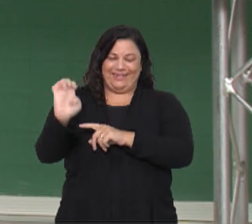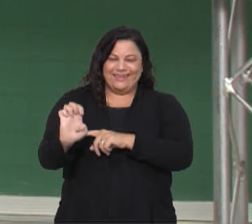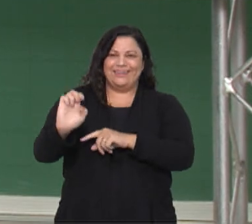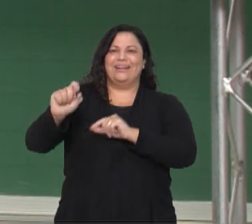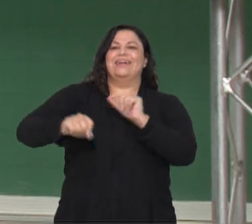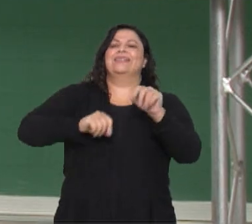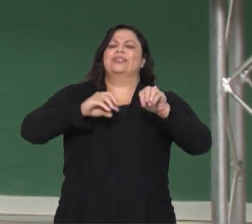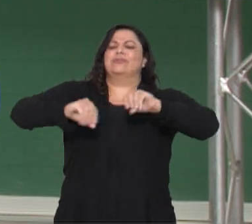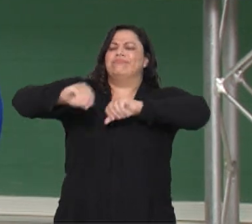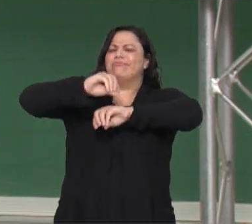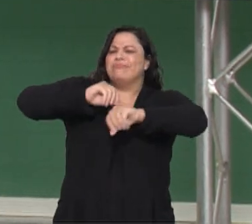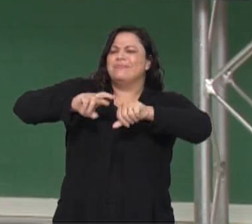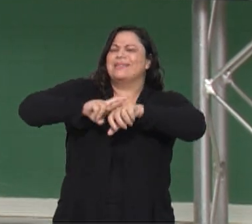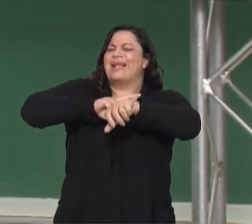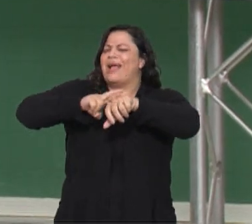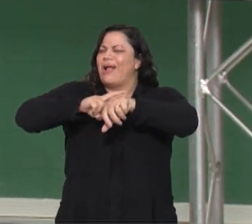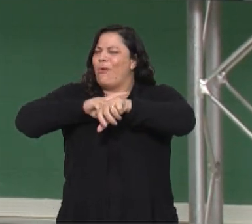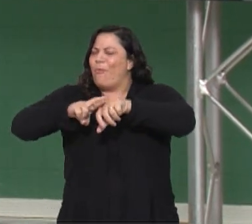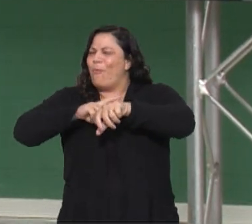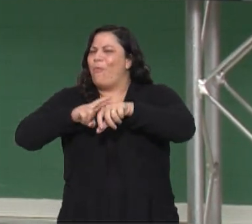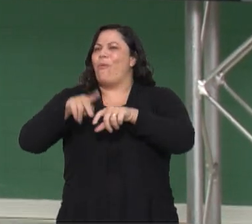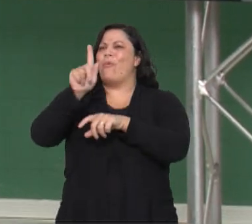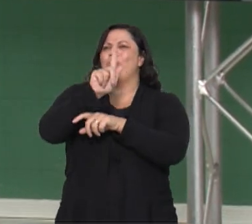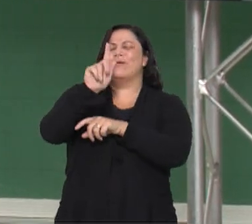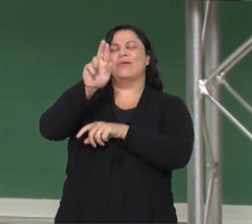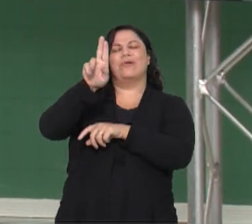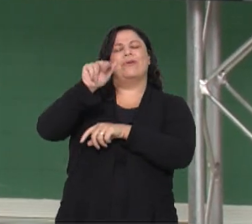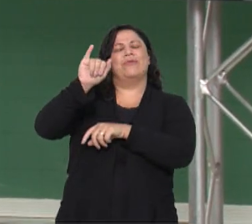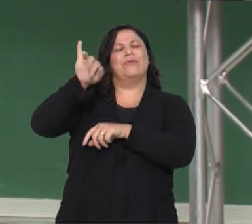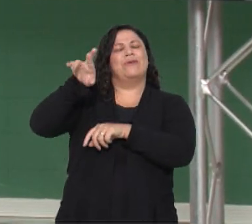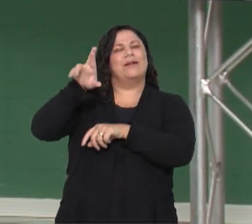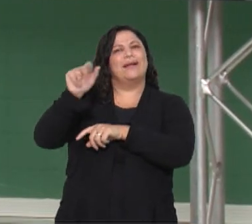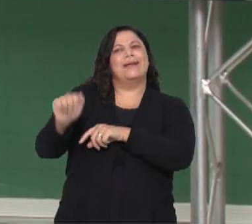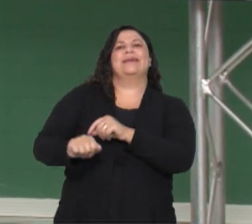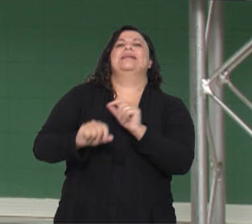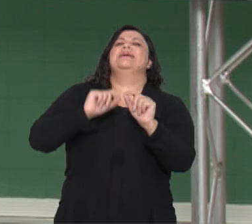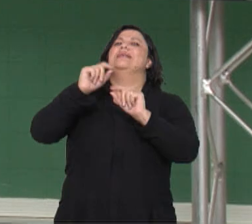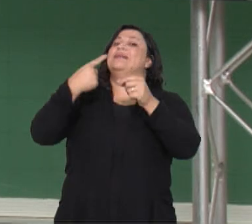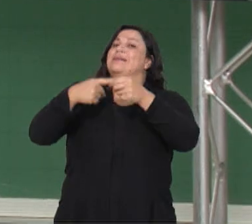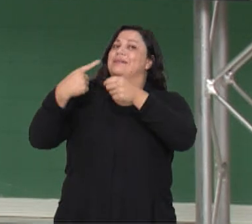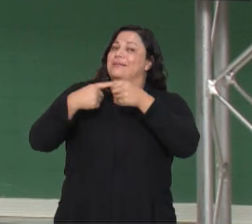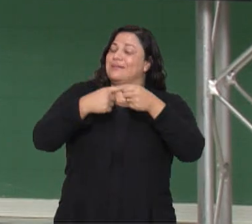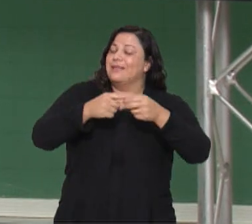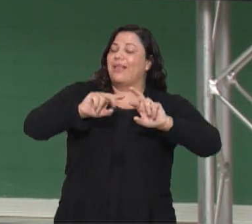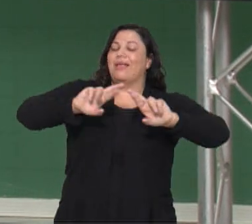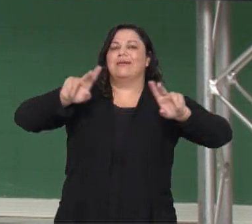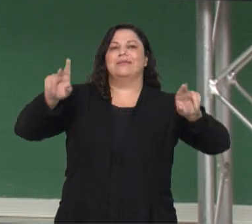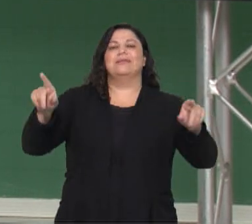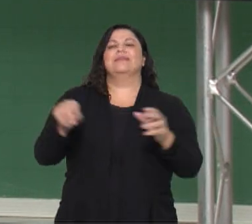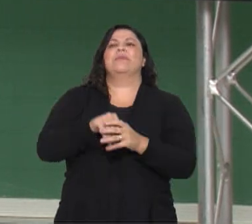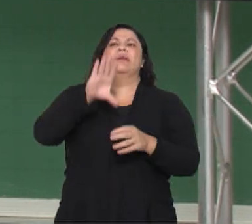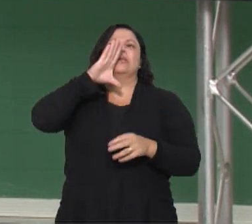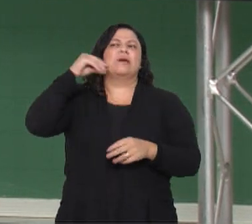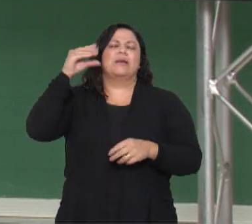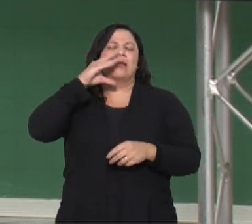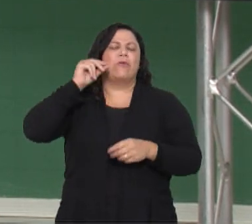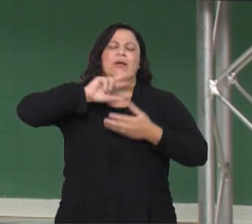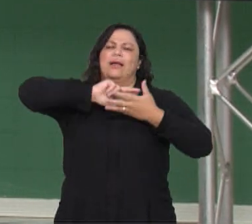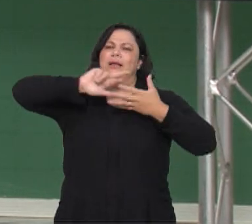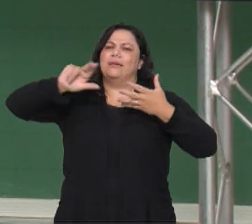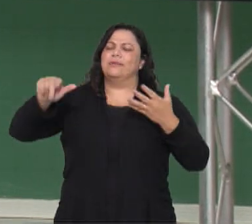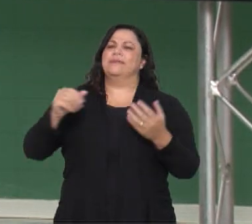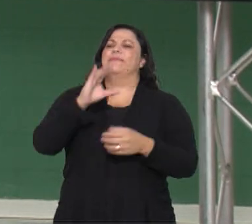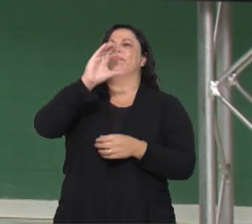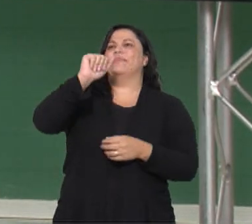terra roxa, minha Guaíra, e também a vocês aí de Contenda, Araucária. Um abraço especial para todo mundo de